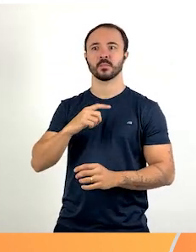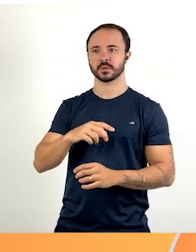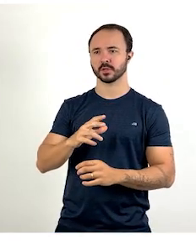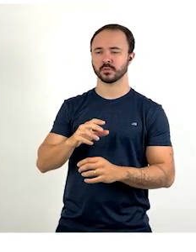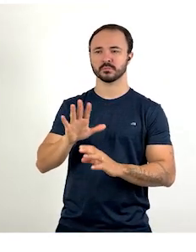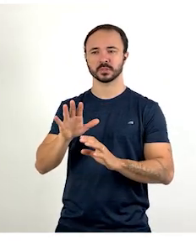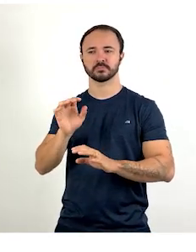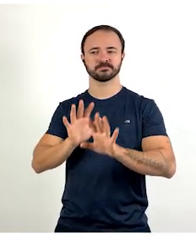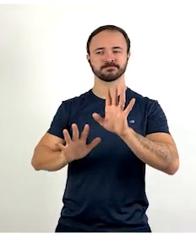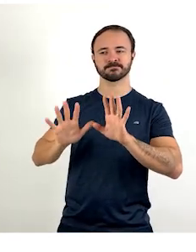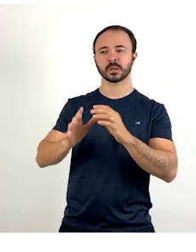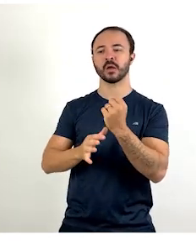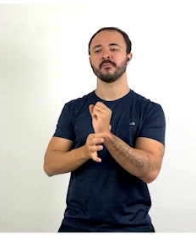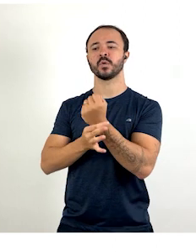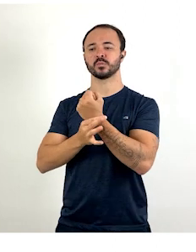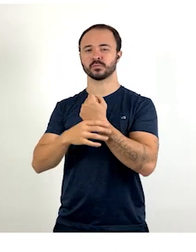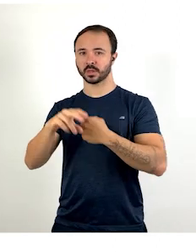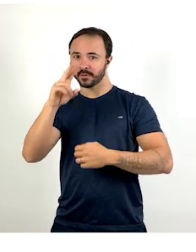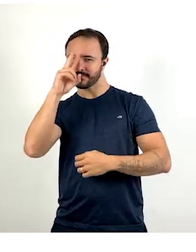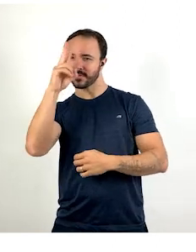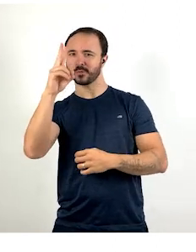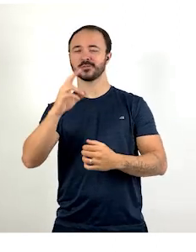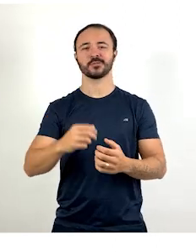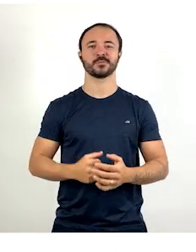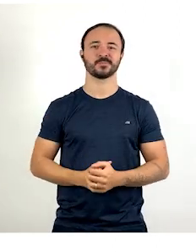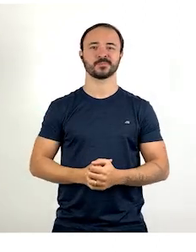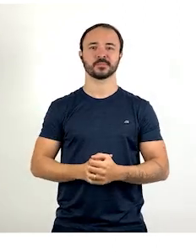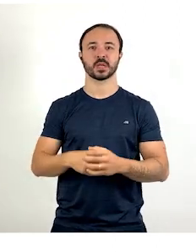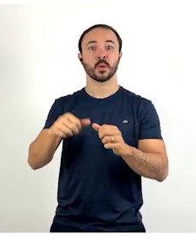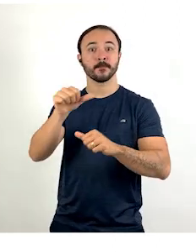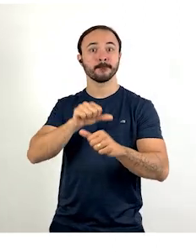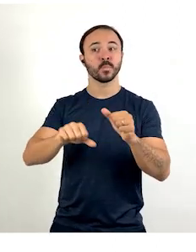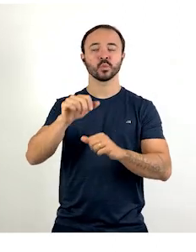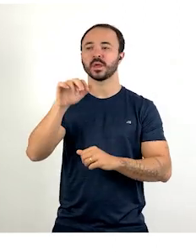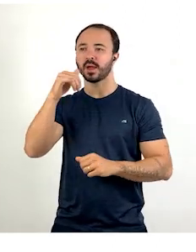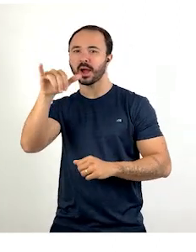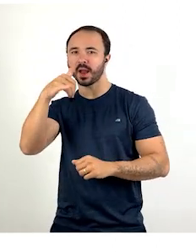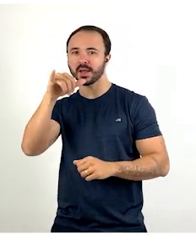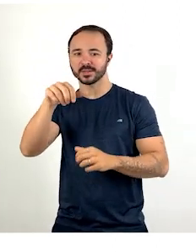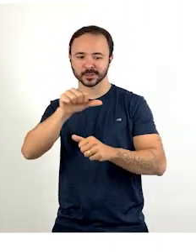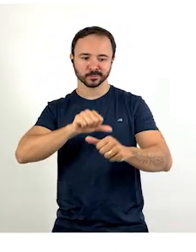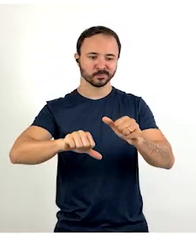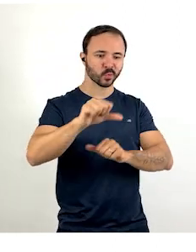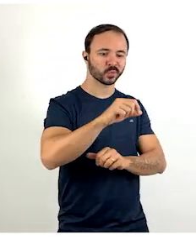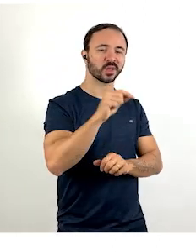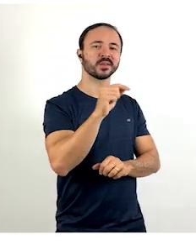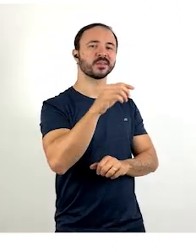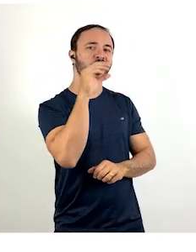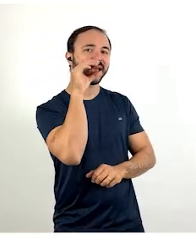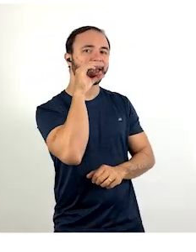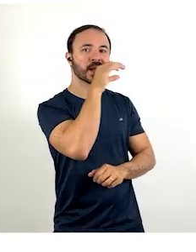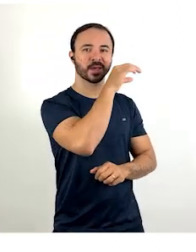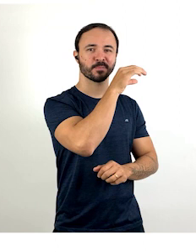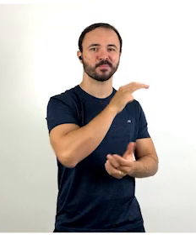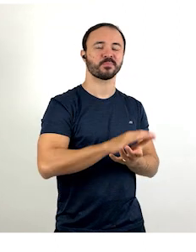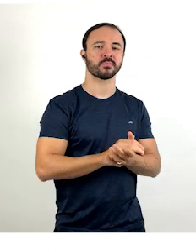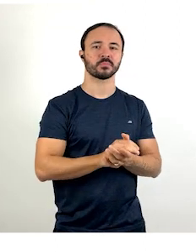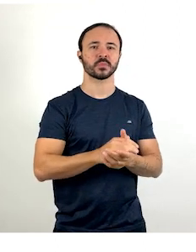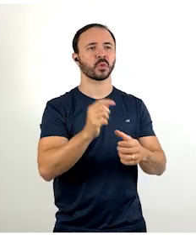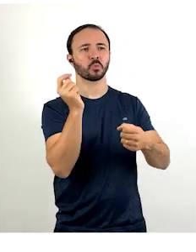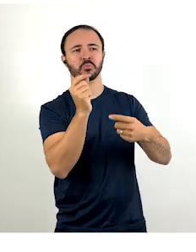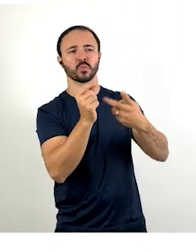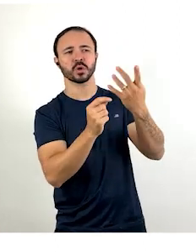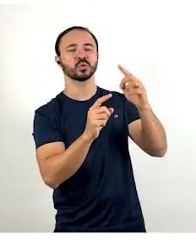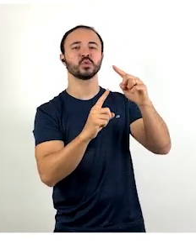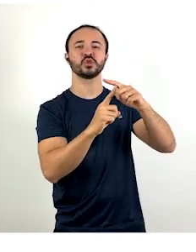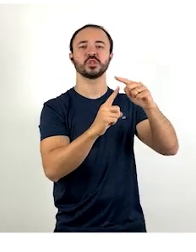elétrica. Esses dispositivos transformam energia elétrica em energia térmica, ou seja, aquecimento. Quais são os tipos de resistores que